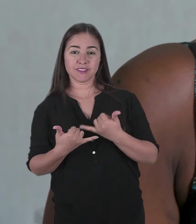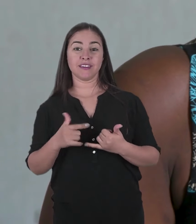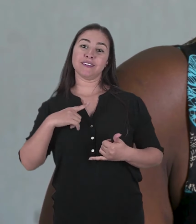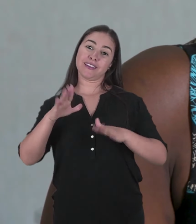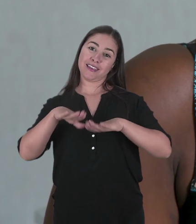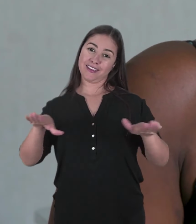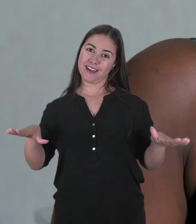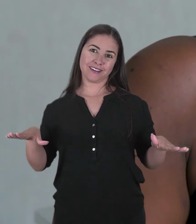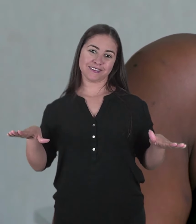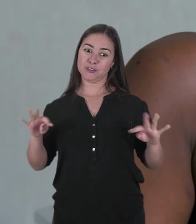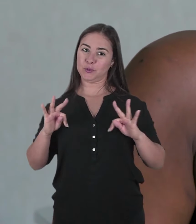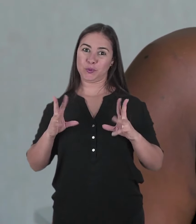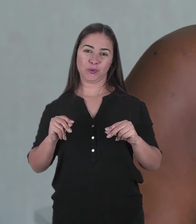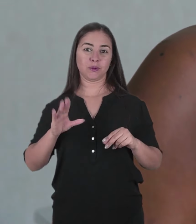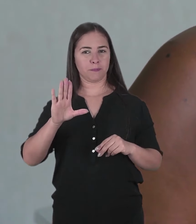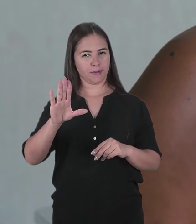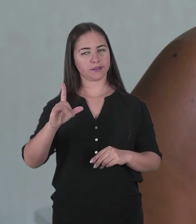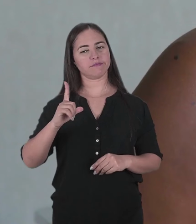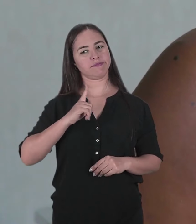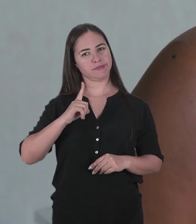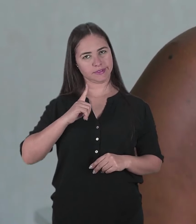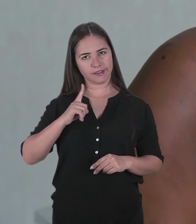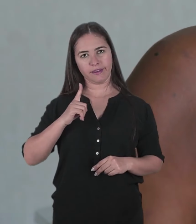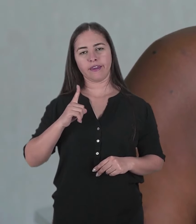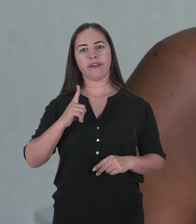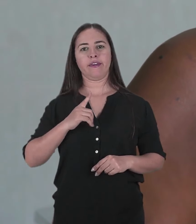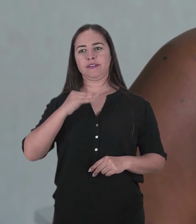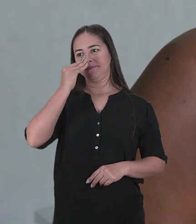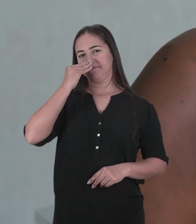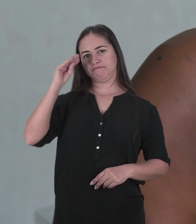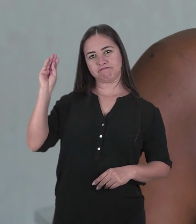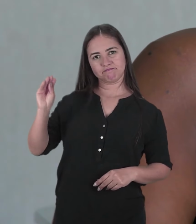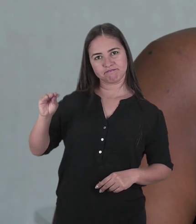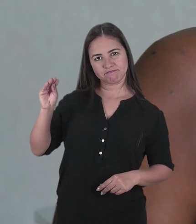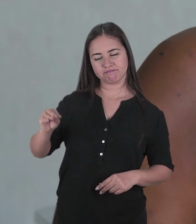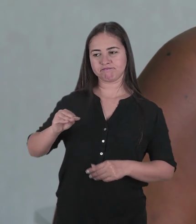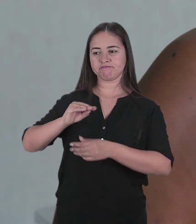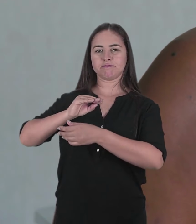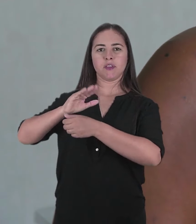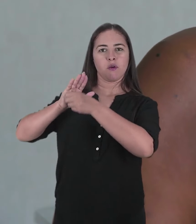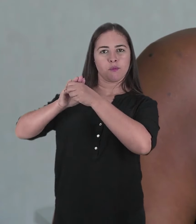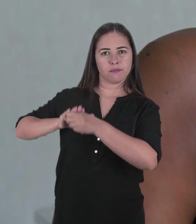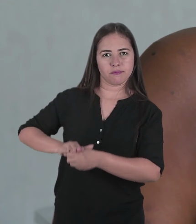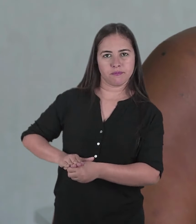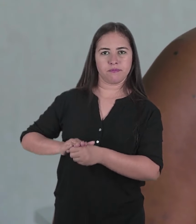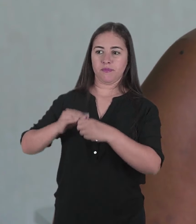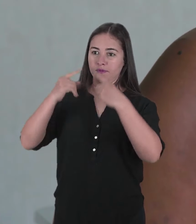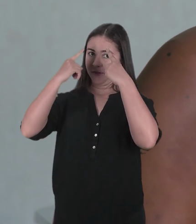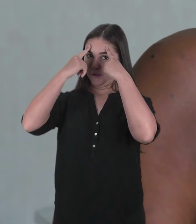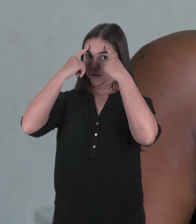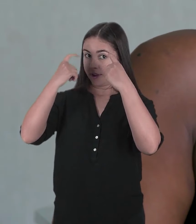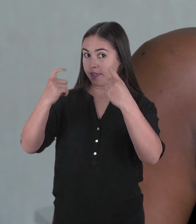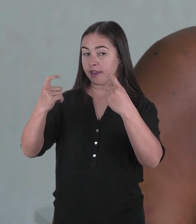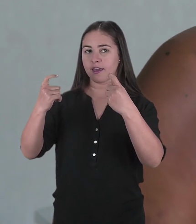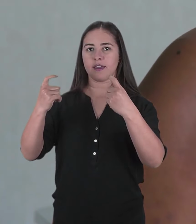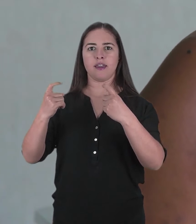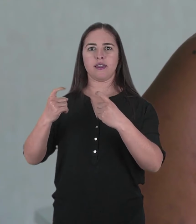tem criança. Mas tem também descaso, opressão,